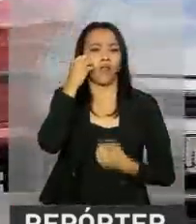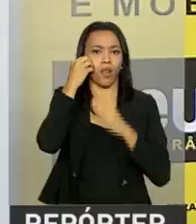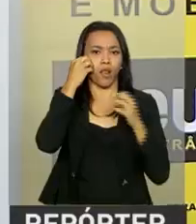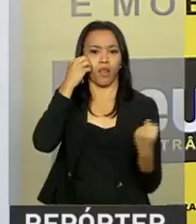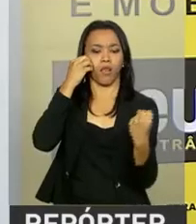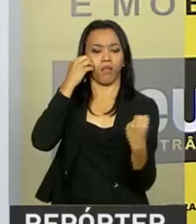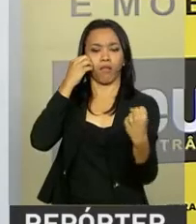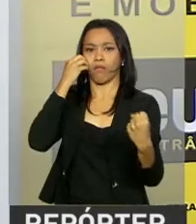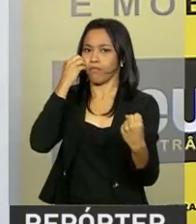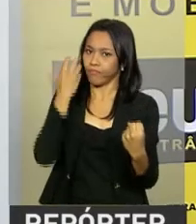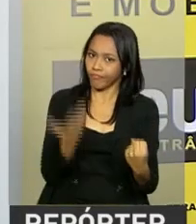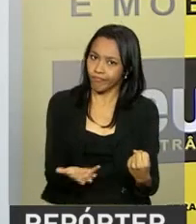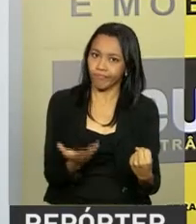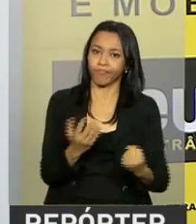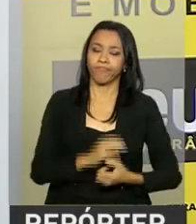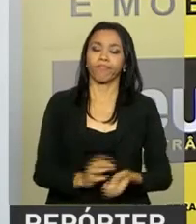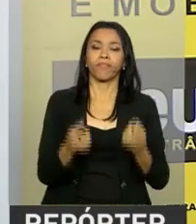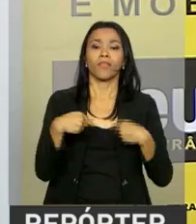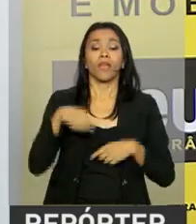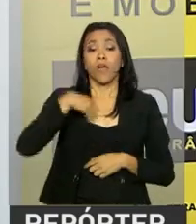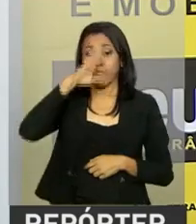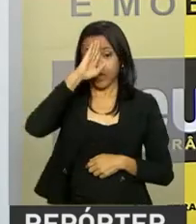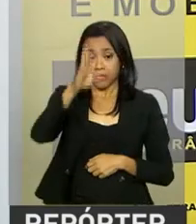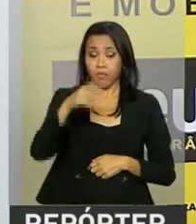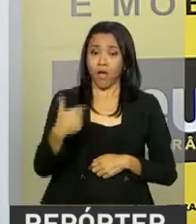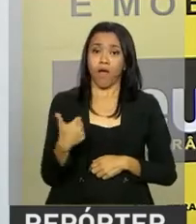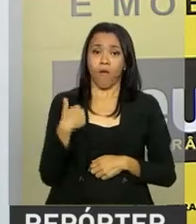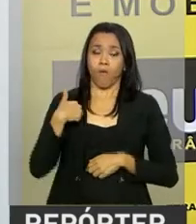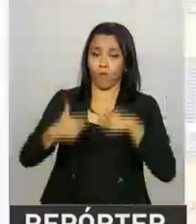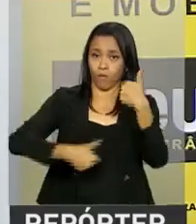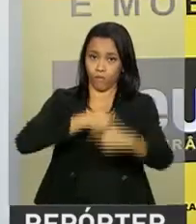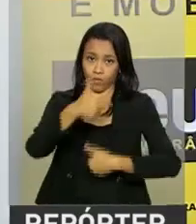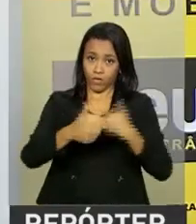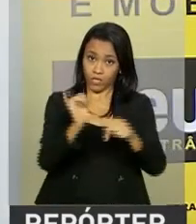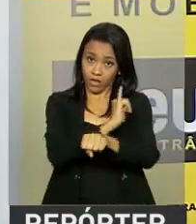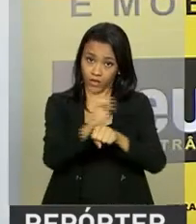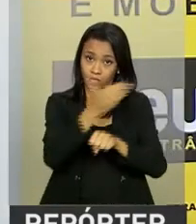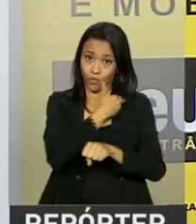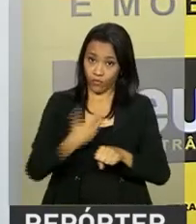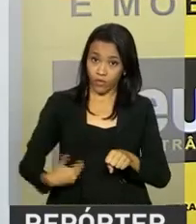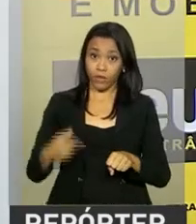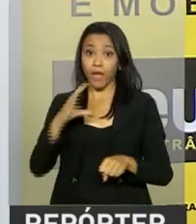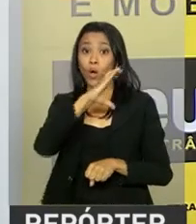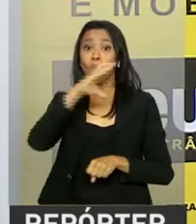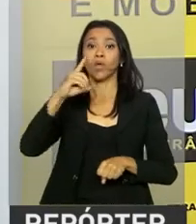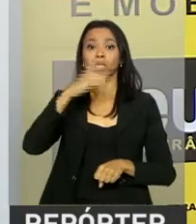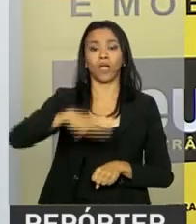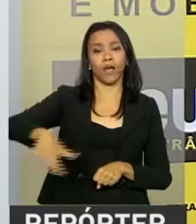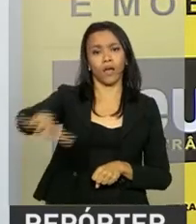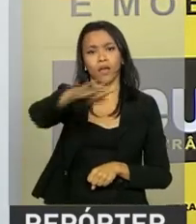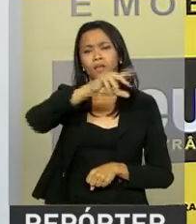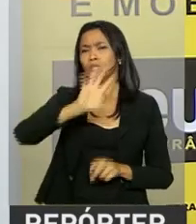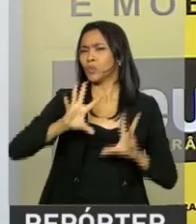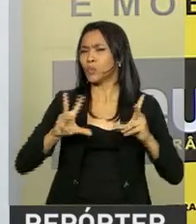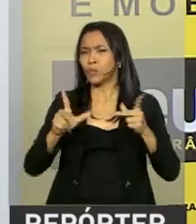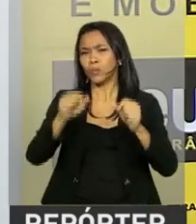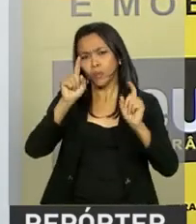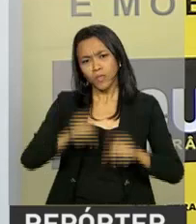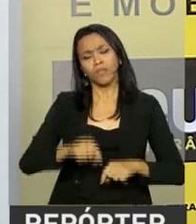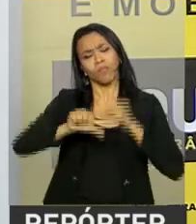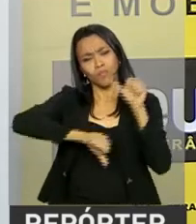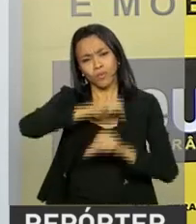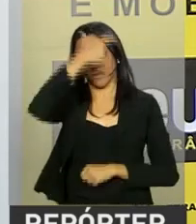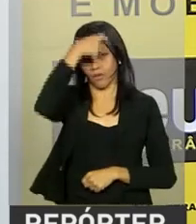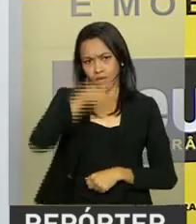dirigem. A principal ação do governo é justamente fazer essa coordenação e todo esse trabalho ele é voltado para mudar a atitude